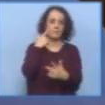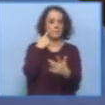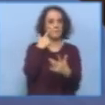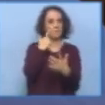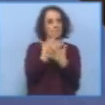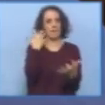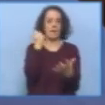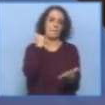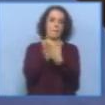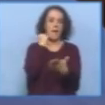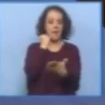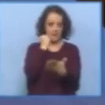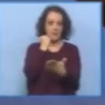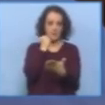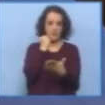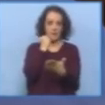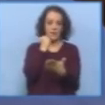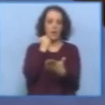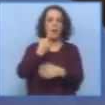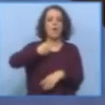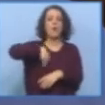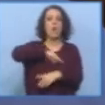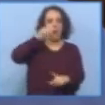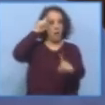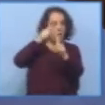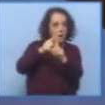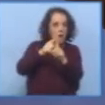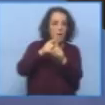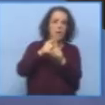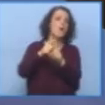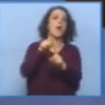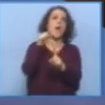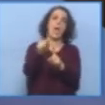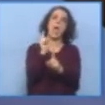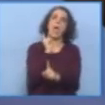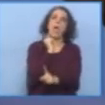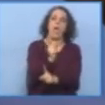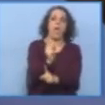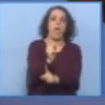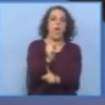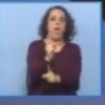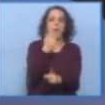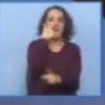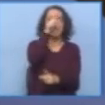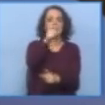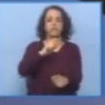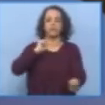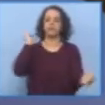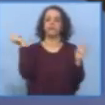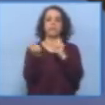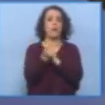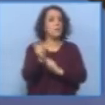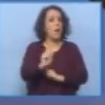temos a pretensão de achar que aquilo era o momento da conversão da pessoa, mas que era